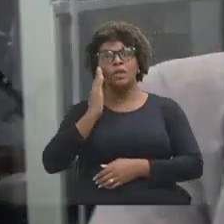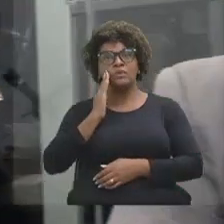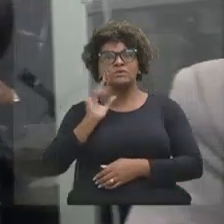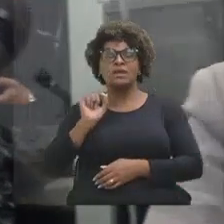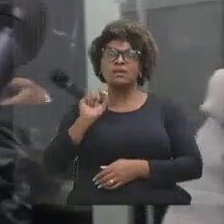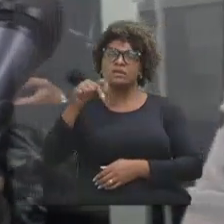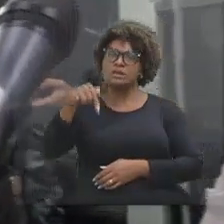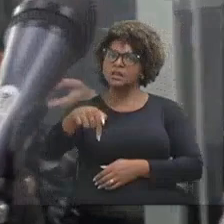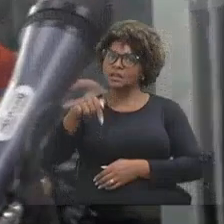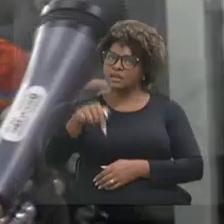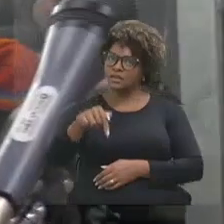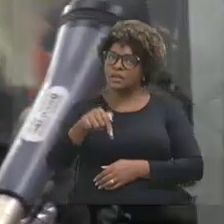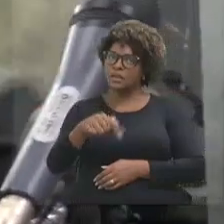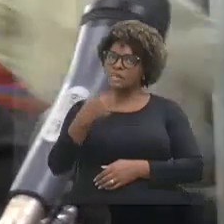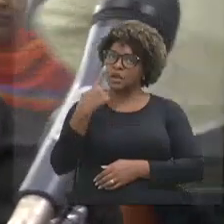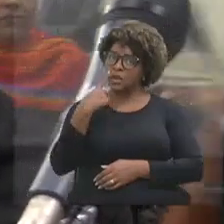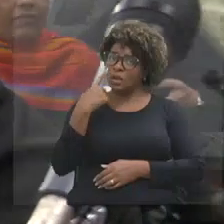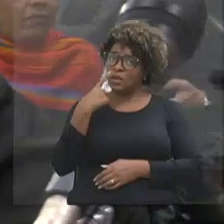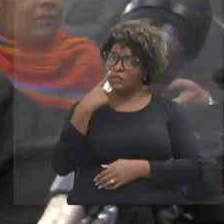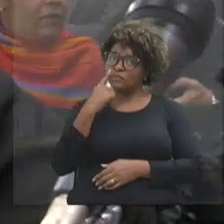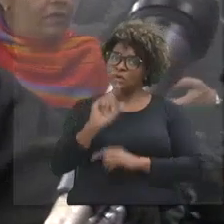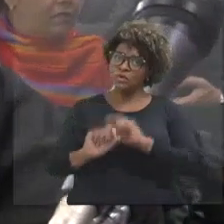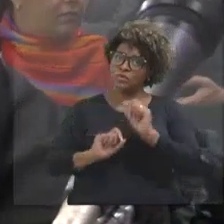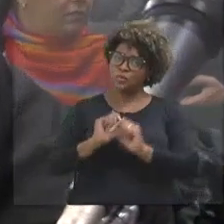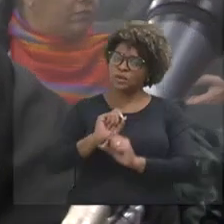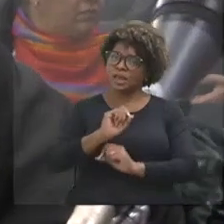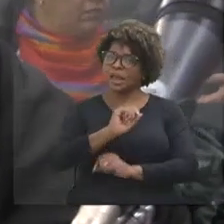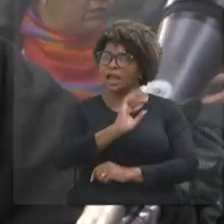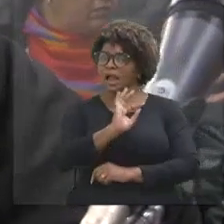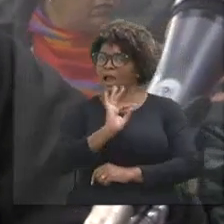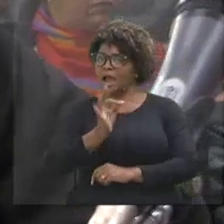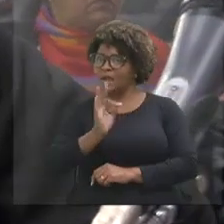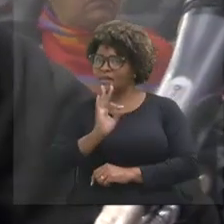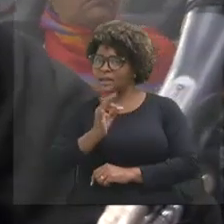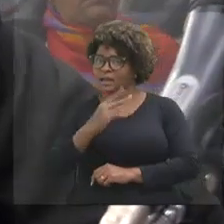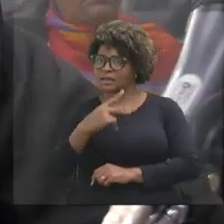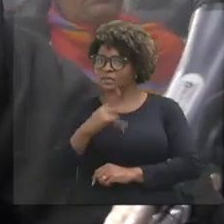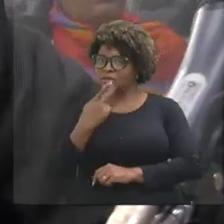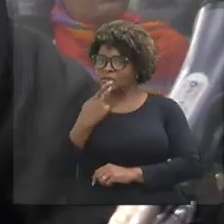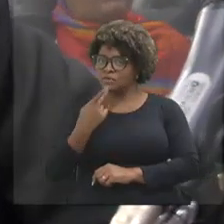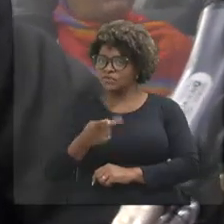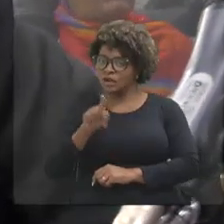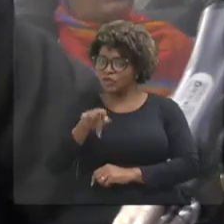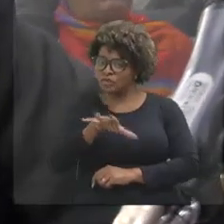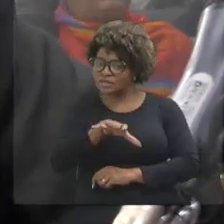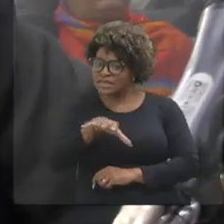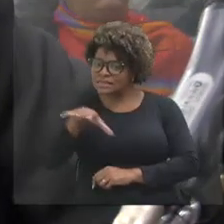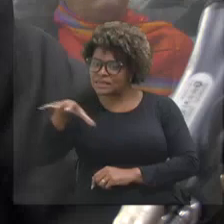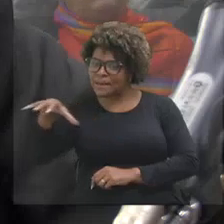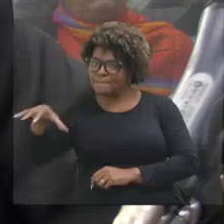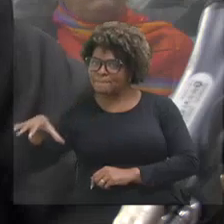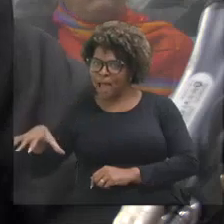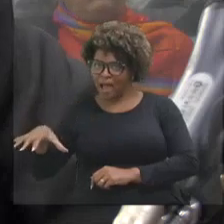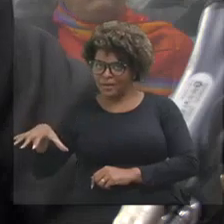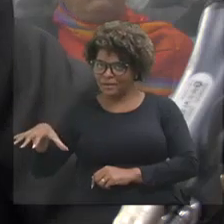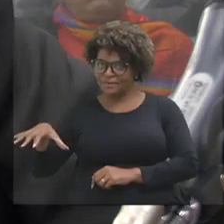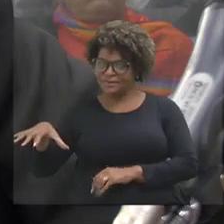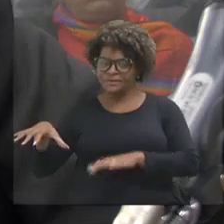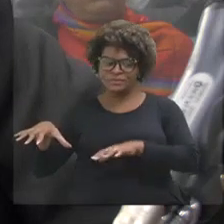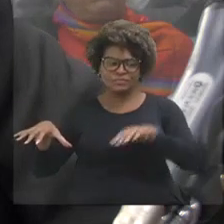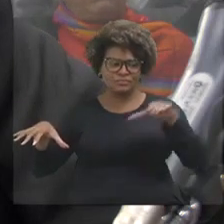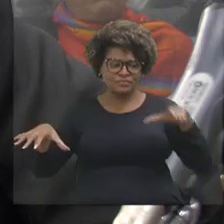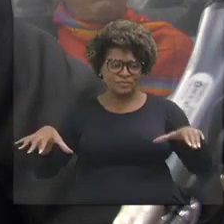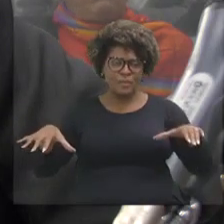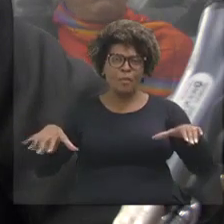grande sido que a gente vê nas questões técnica nas suas falas você sabe separar para técnica da parte política então